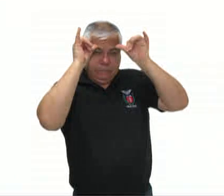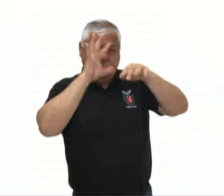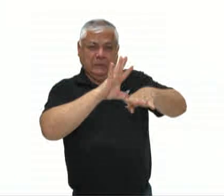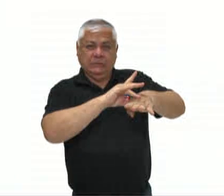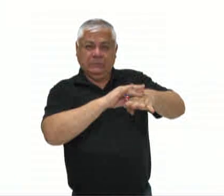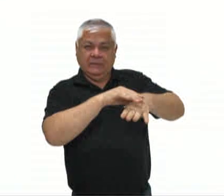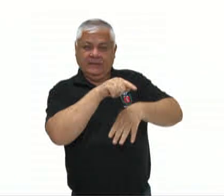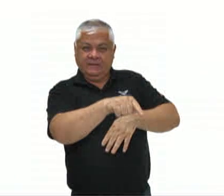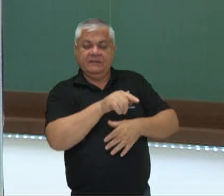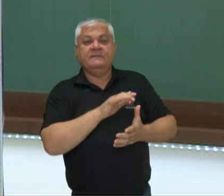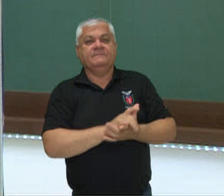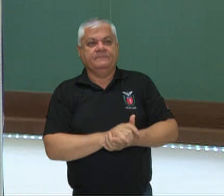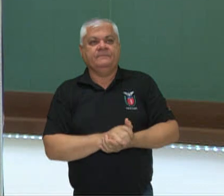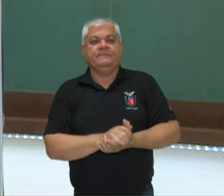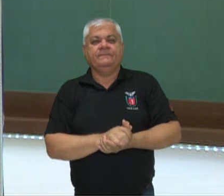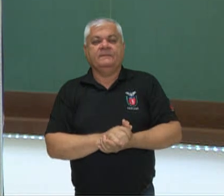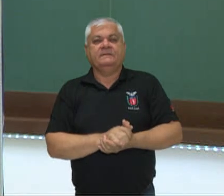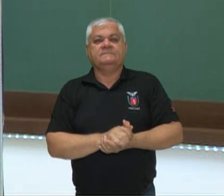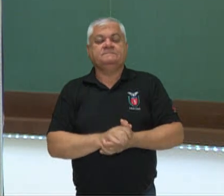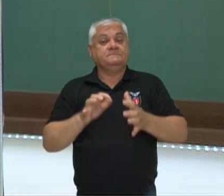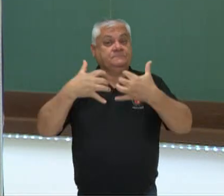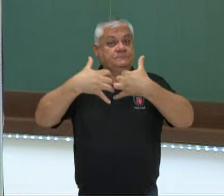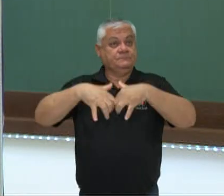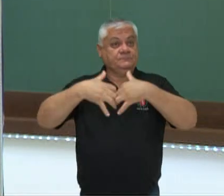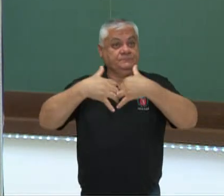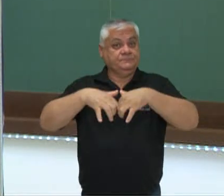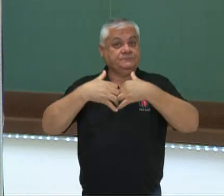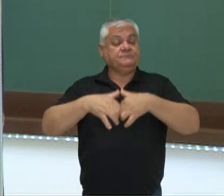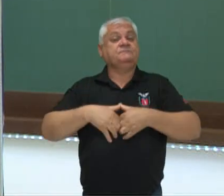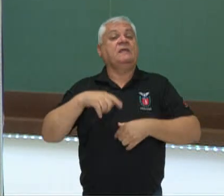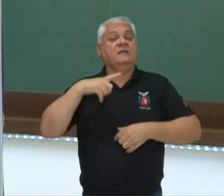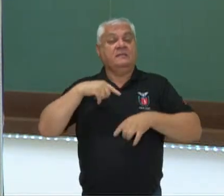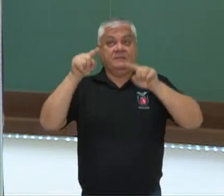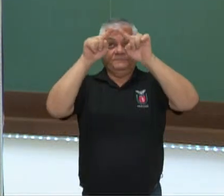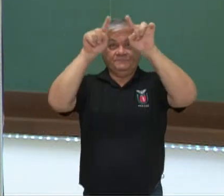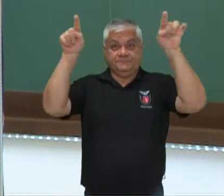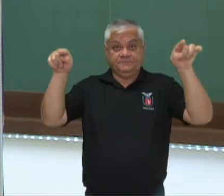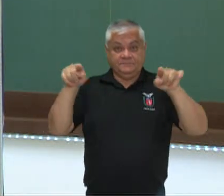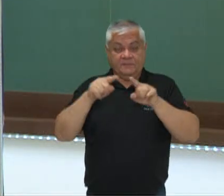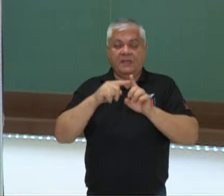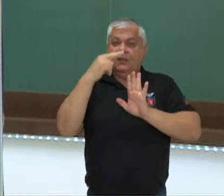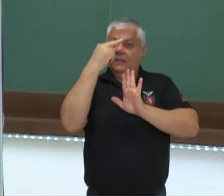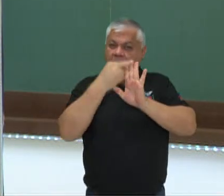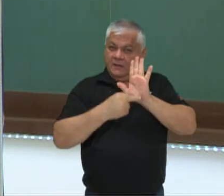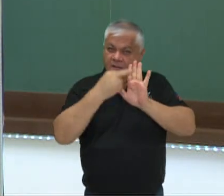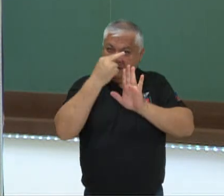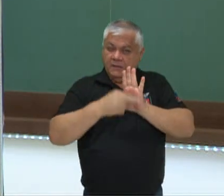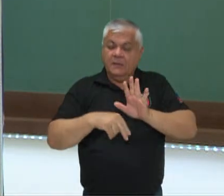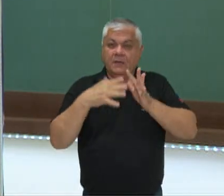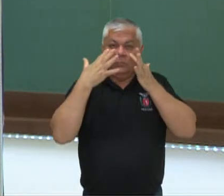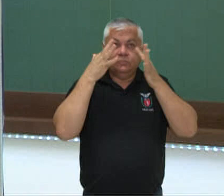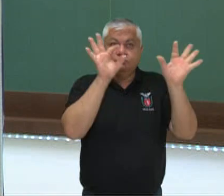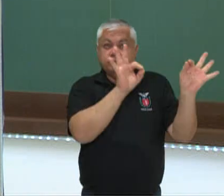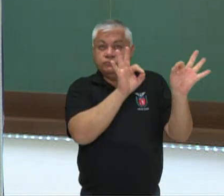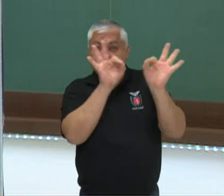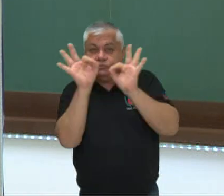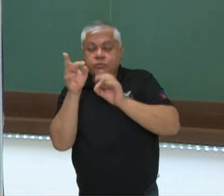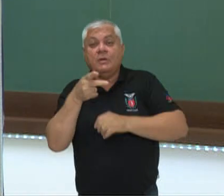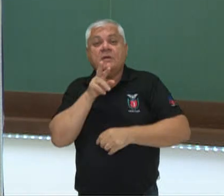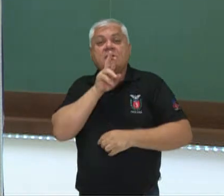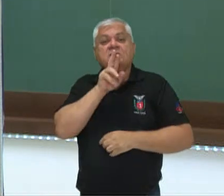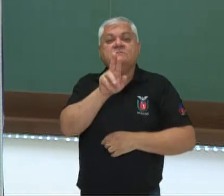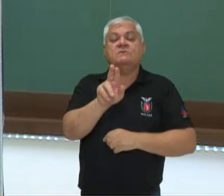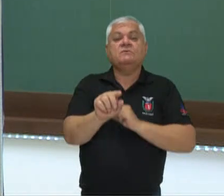doença. Nossa reflexão, minha gente, vamos juntos, vocês têm o recorte acima, releiam com atenção e respondam